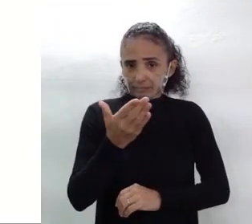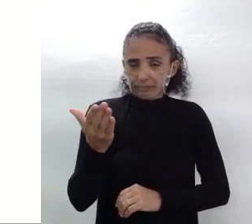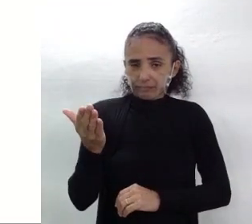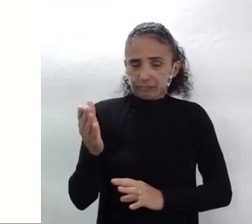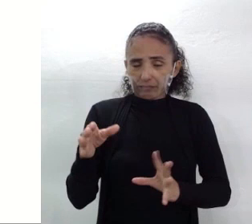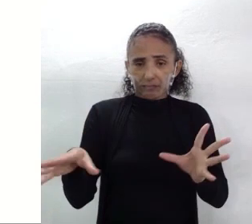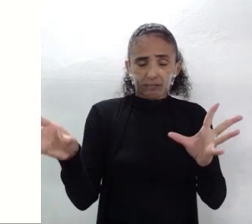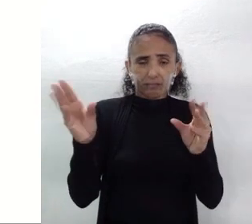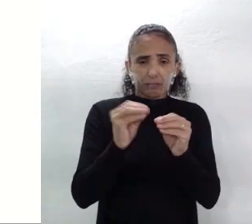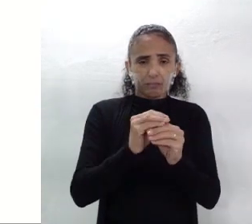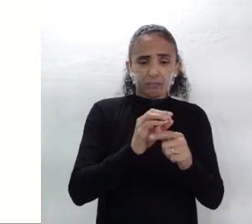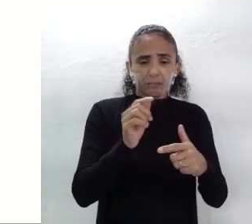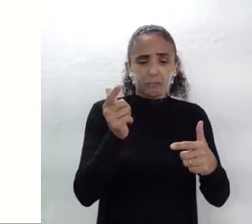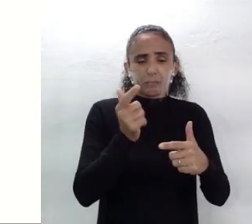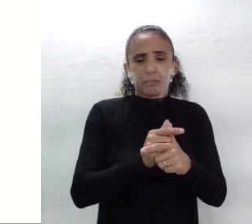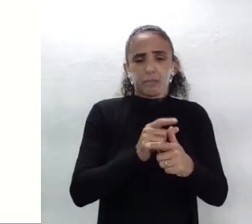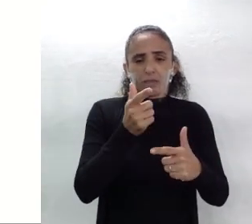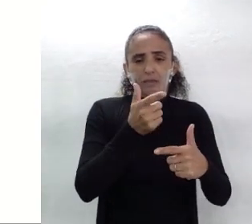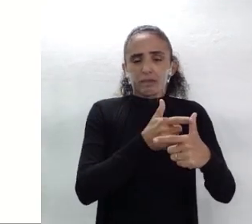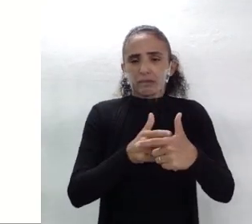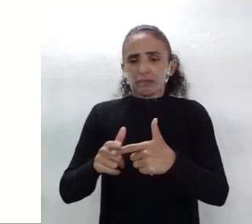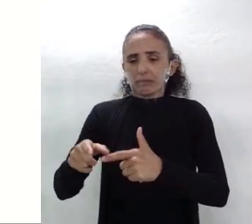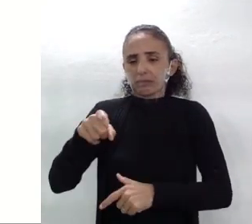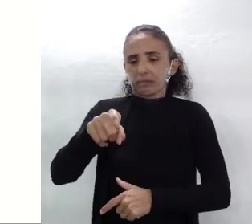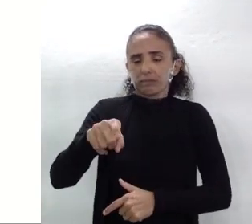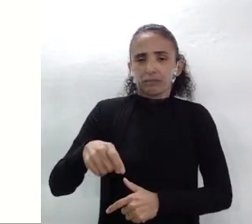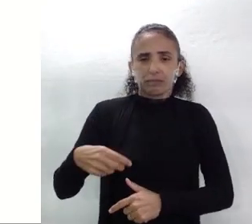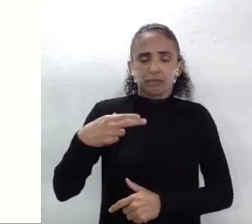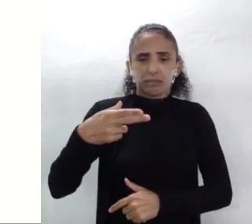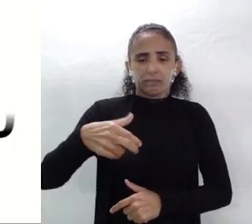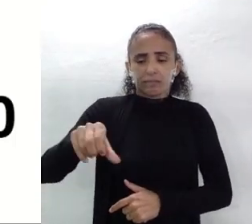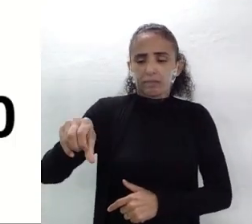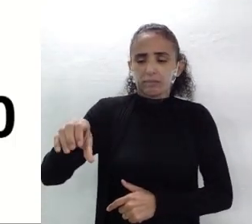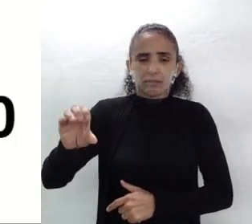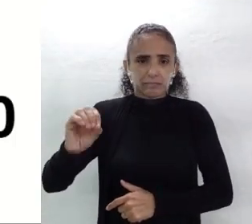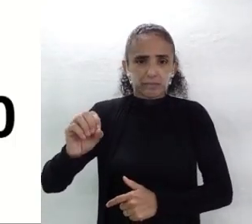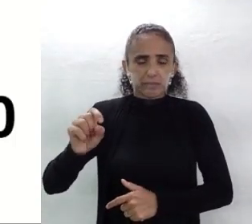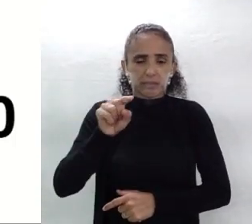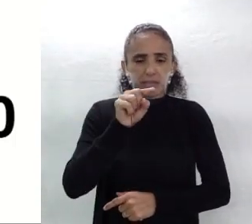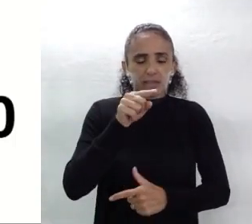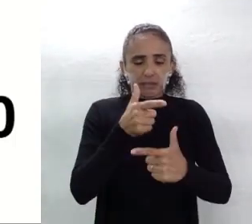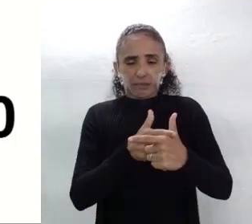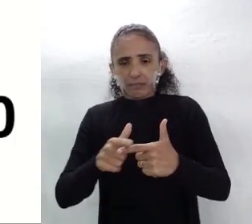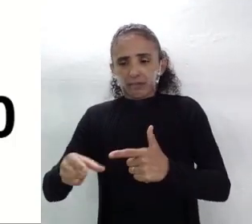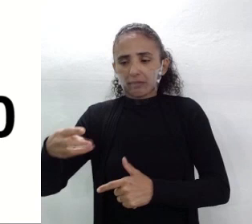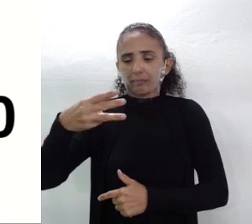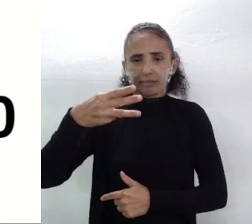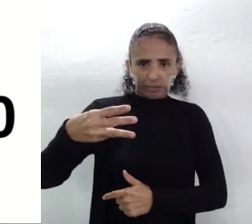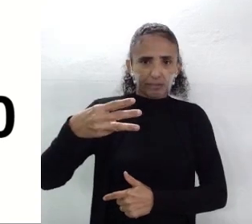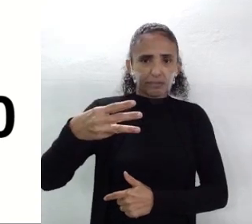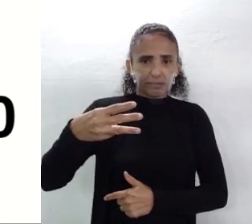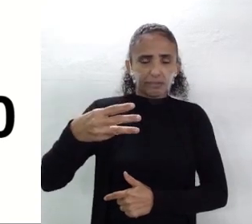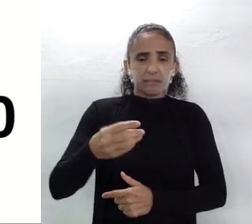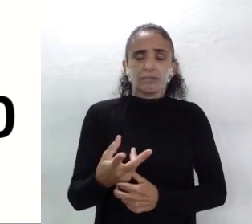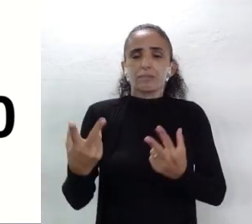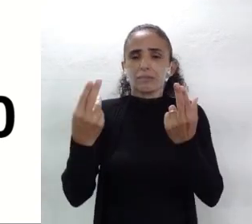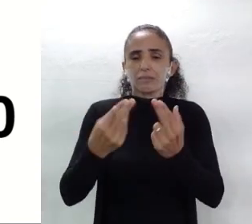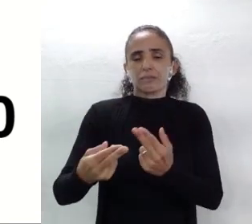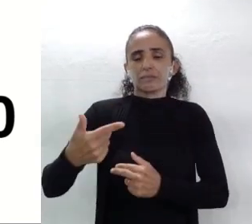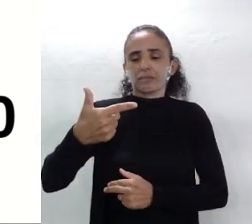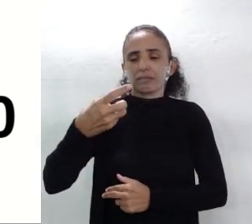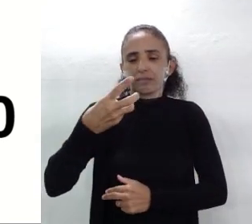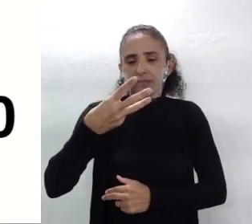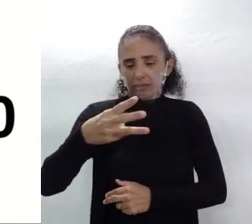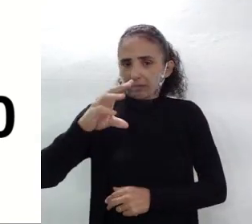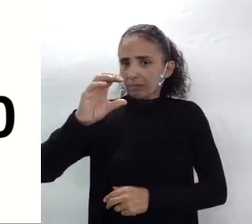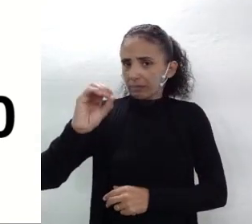vai passar dividindo. Fica x é igual a 90 dividido por 3. X vai ser igual a 30. Perfeito.